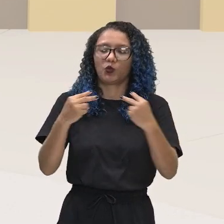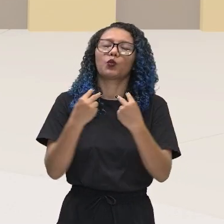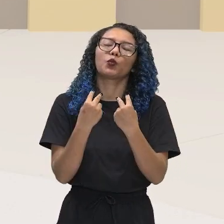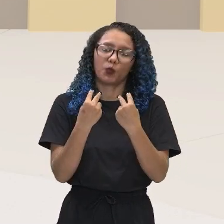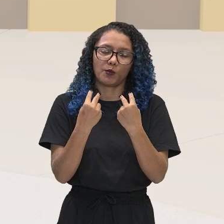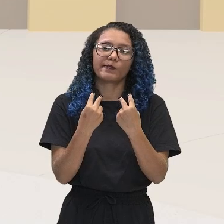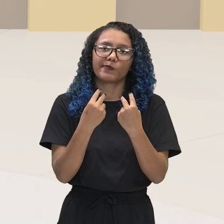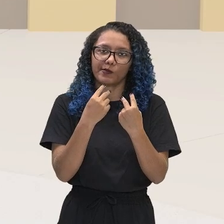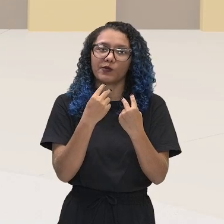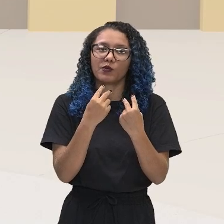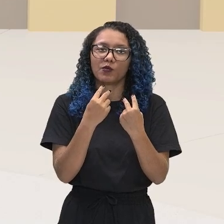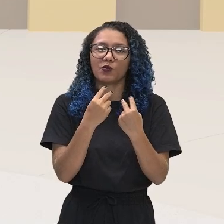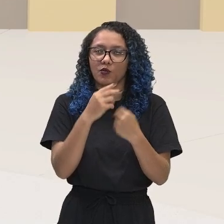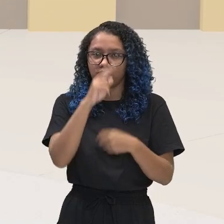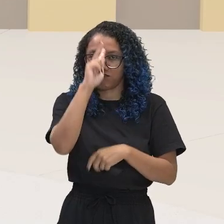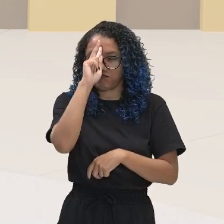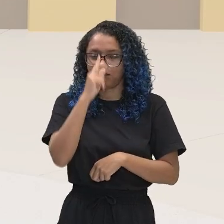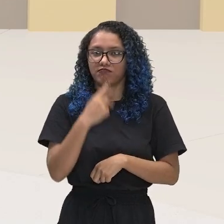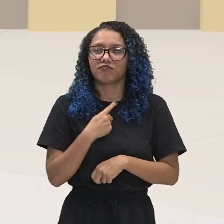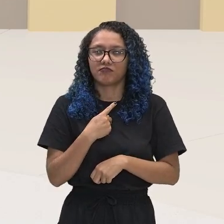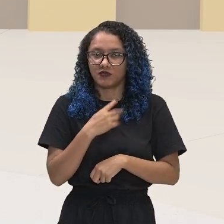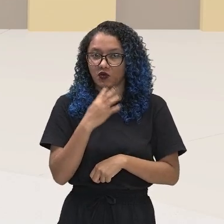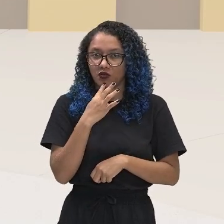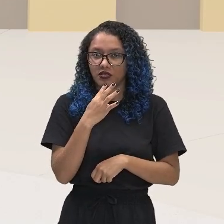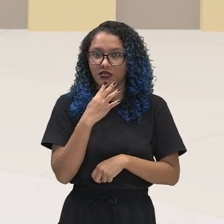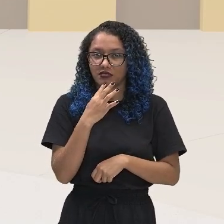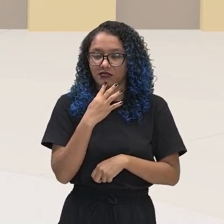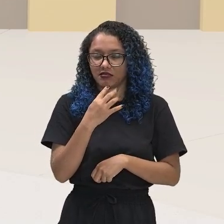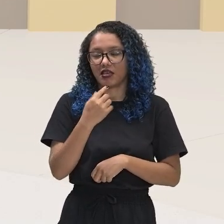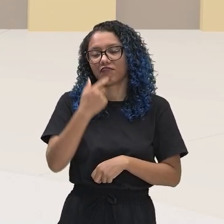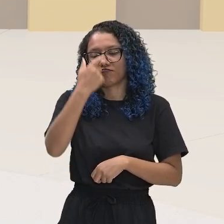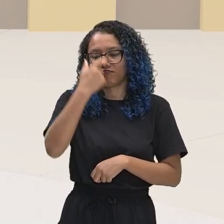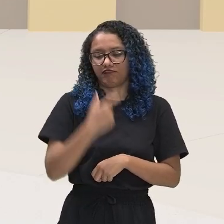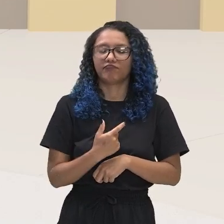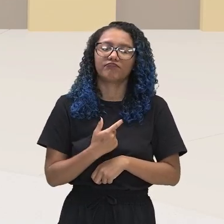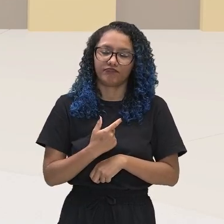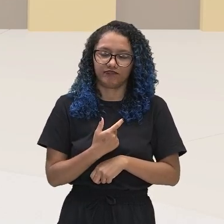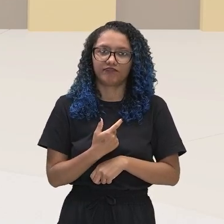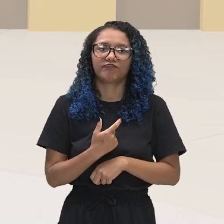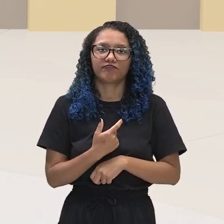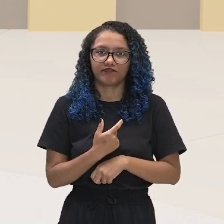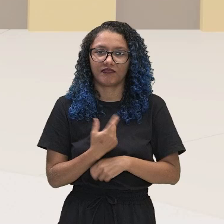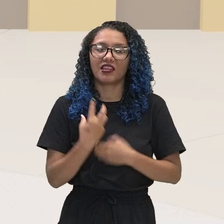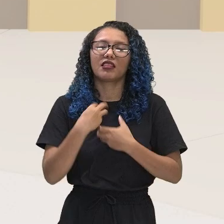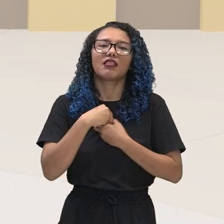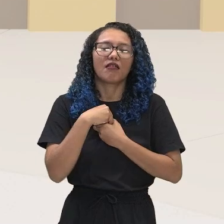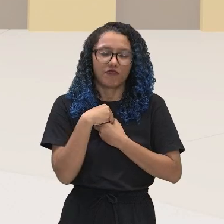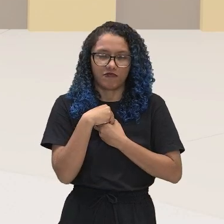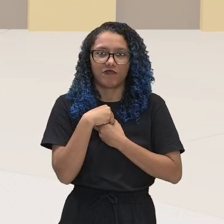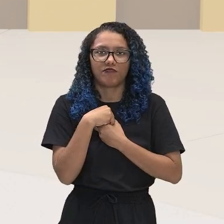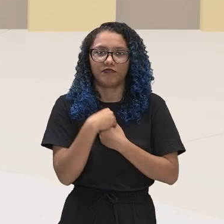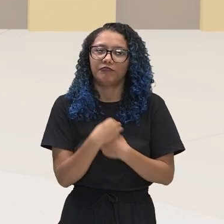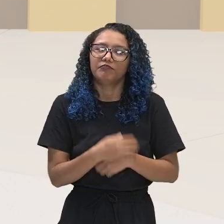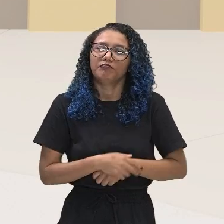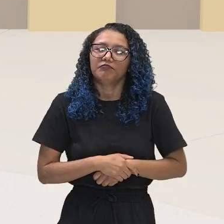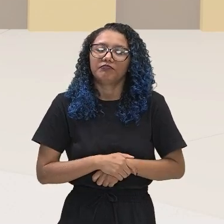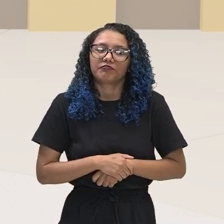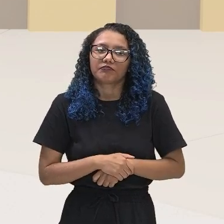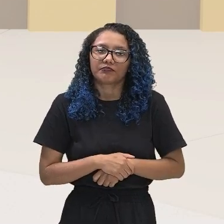entendermos, precisamos mergulhar em nós mesmos. Então, primeiro, alguns